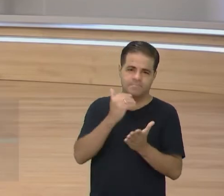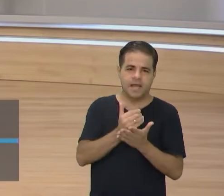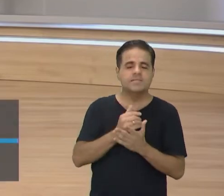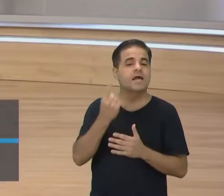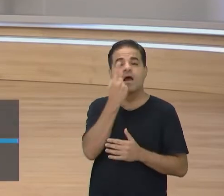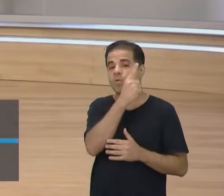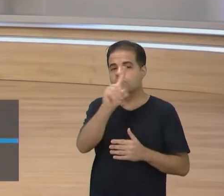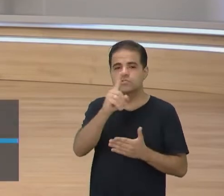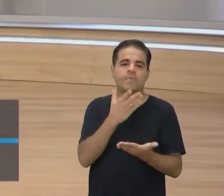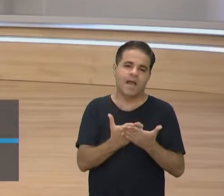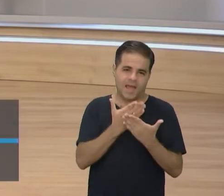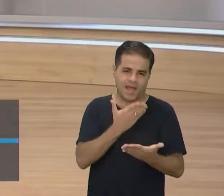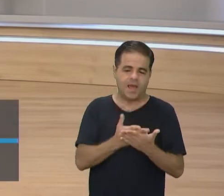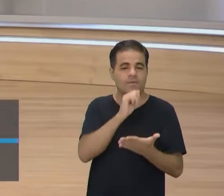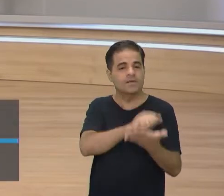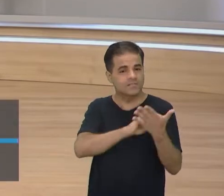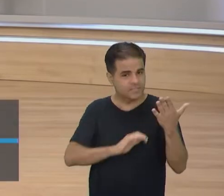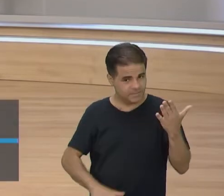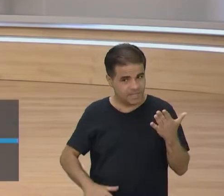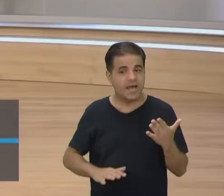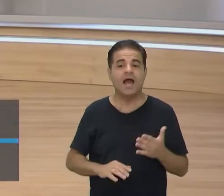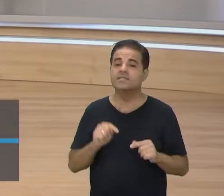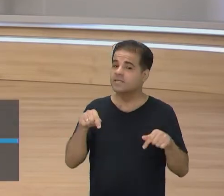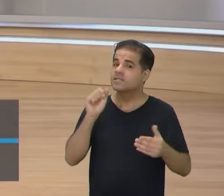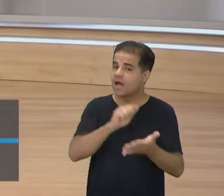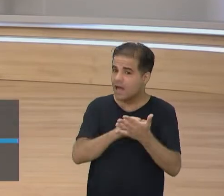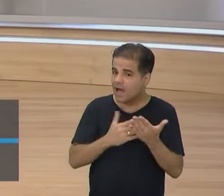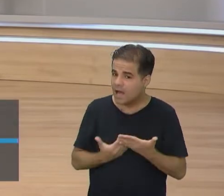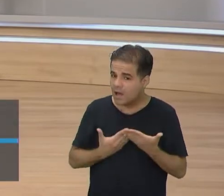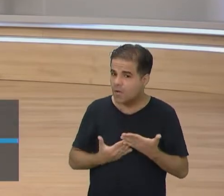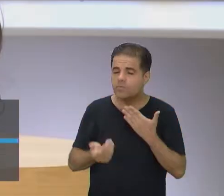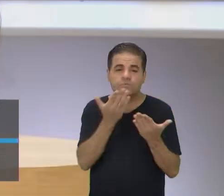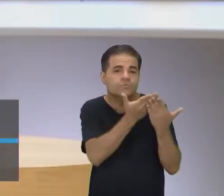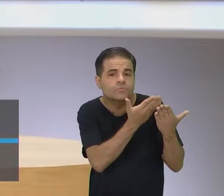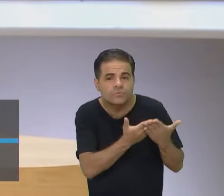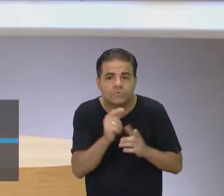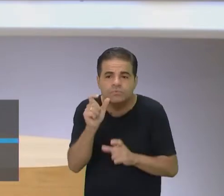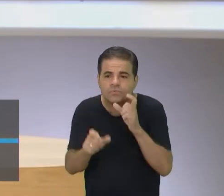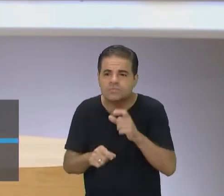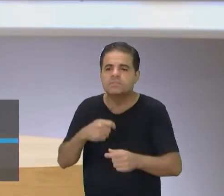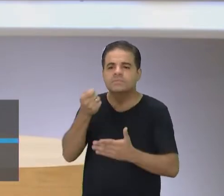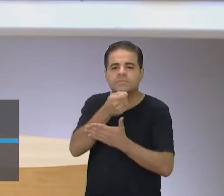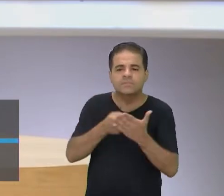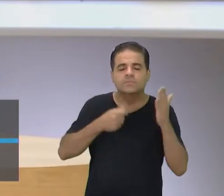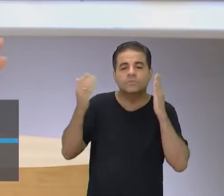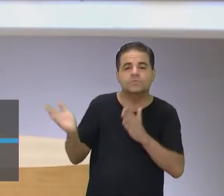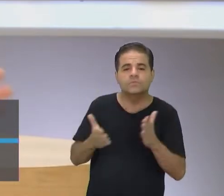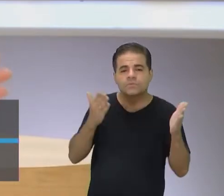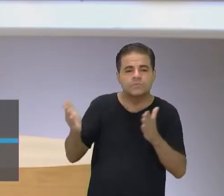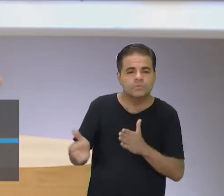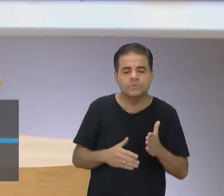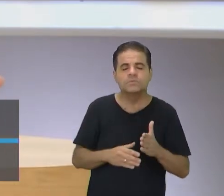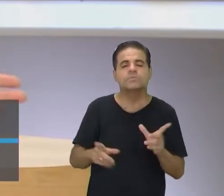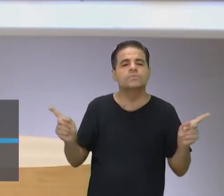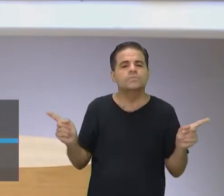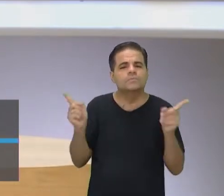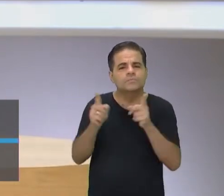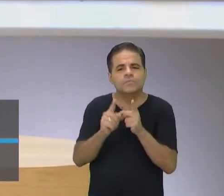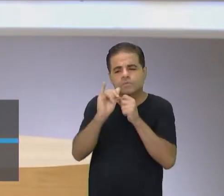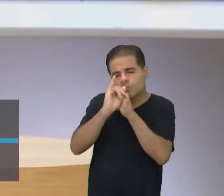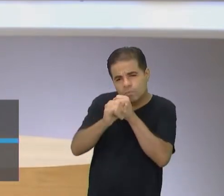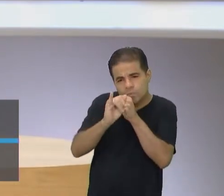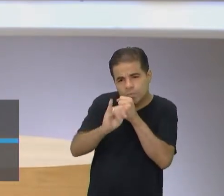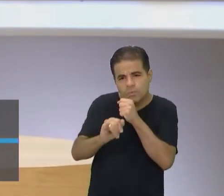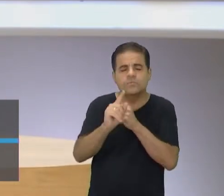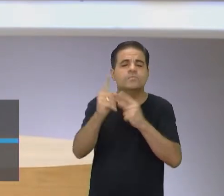a última aula da atividade 1. Essa aula é uma aula em que os estudantes terão que produzir os seus mini contos, então você já